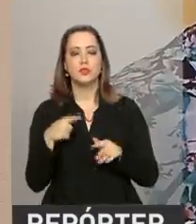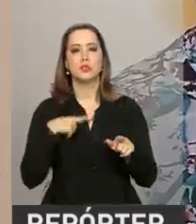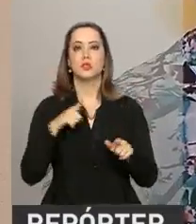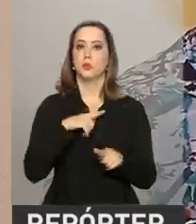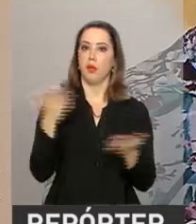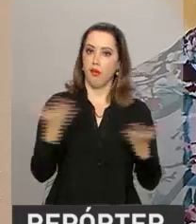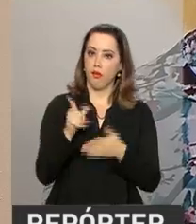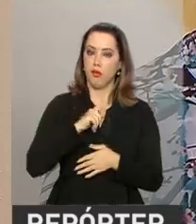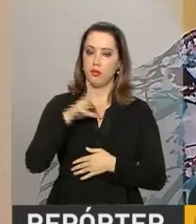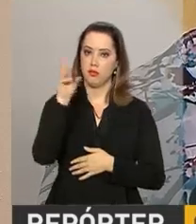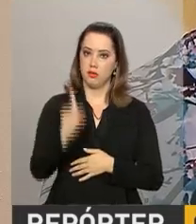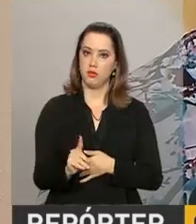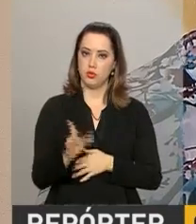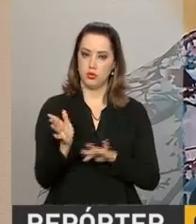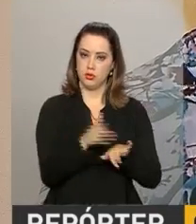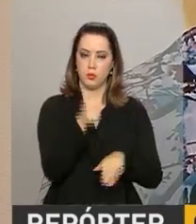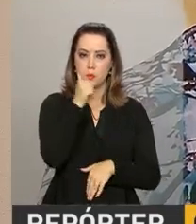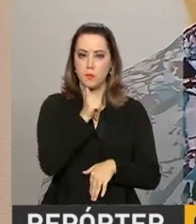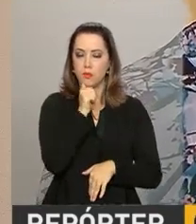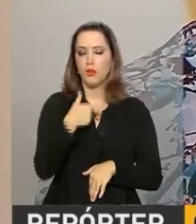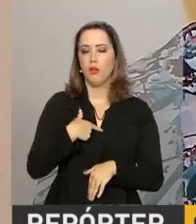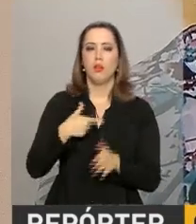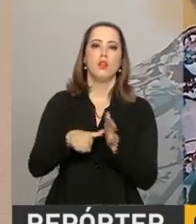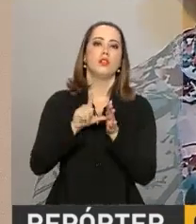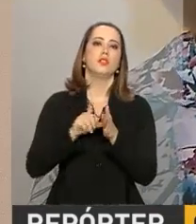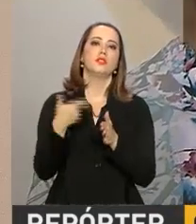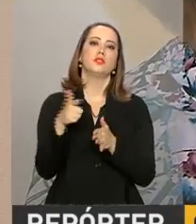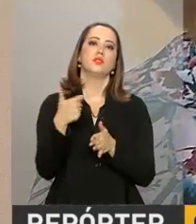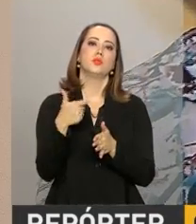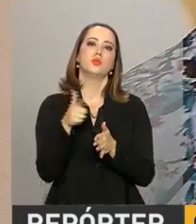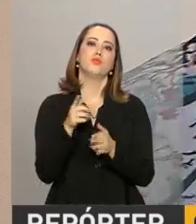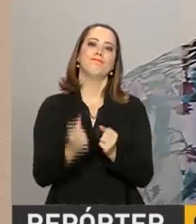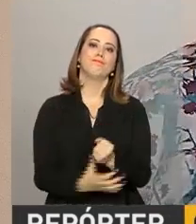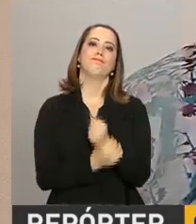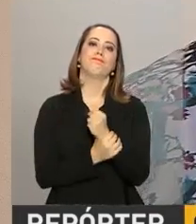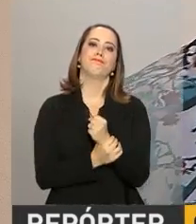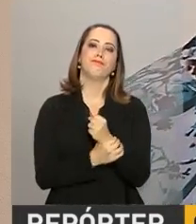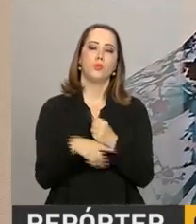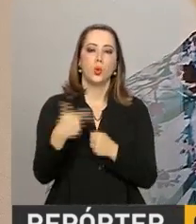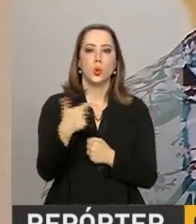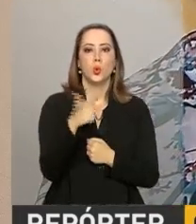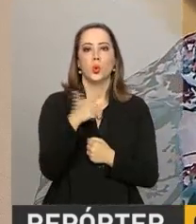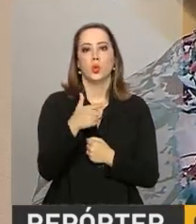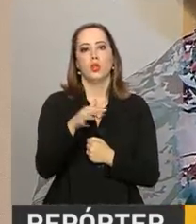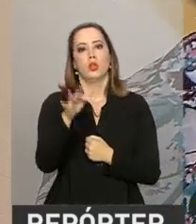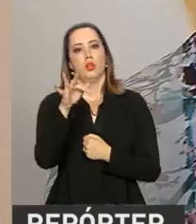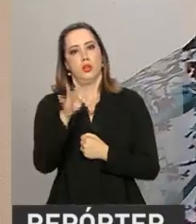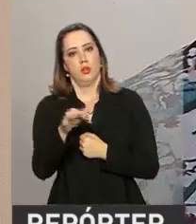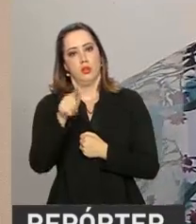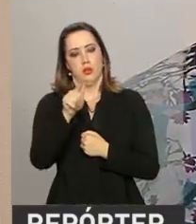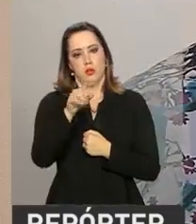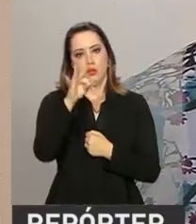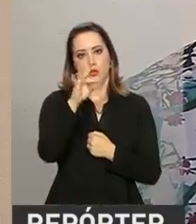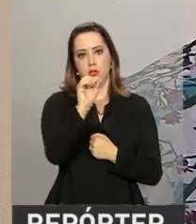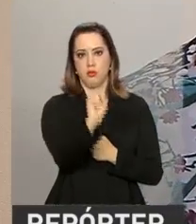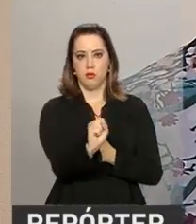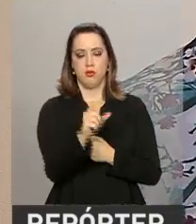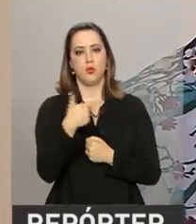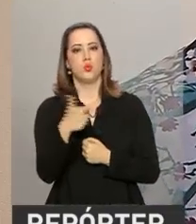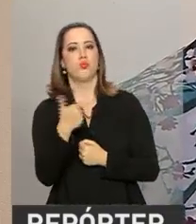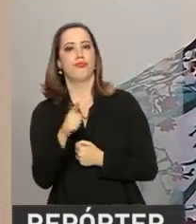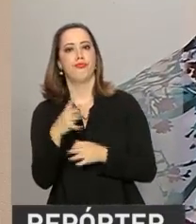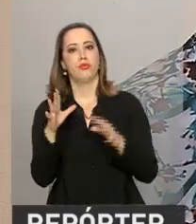antes a gente não tinha muita segurança né trabalhava não tinha fundo de garantia não tinha férias não tinha